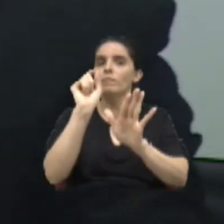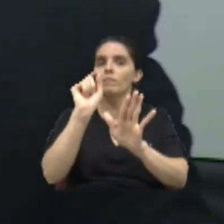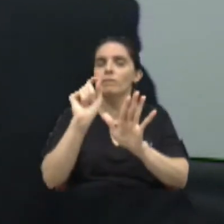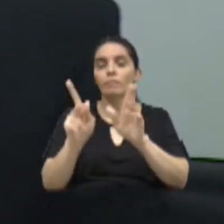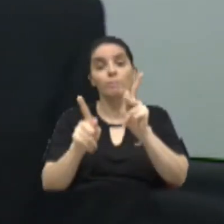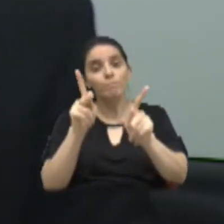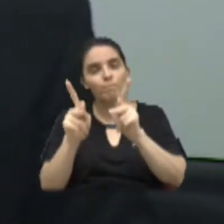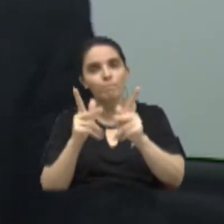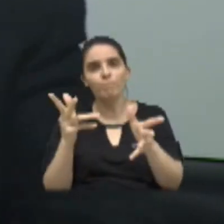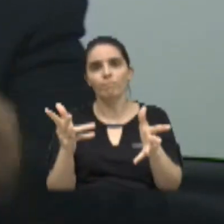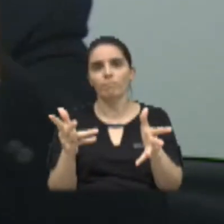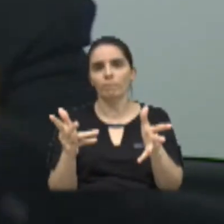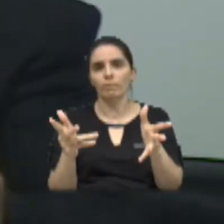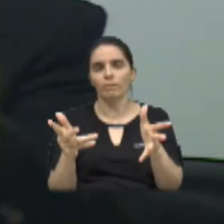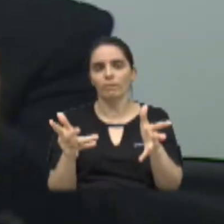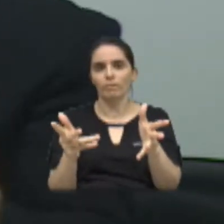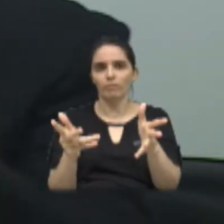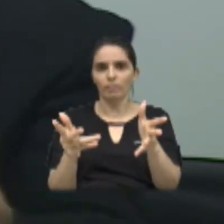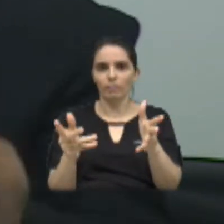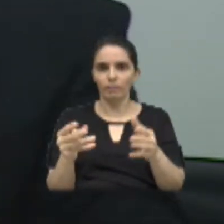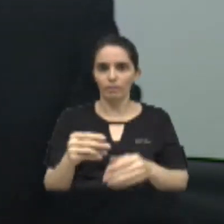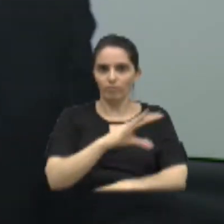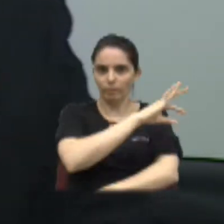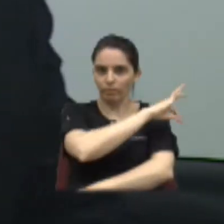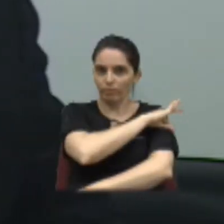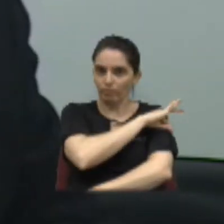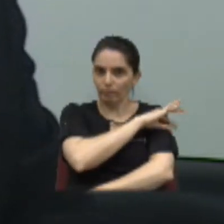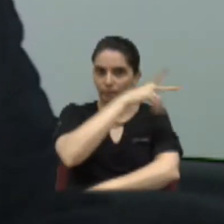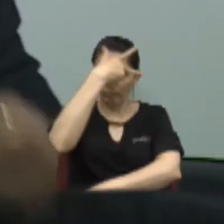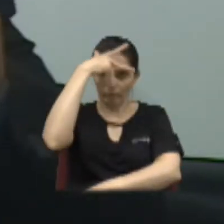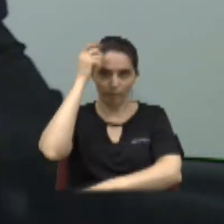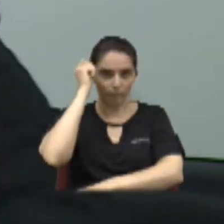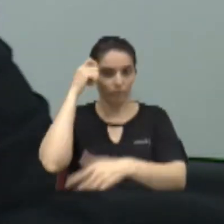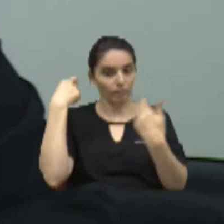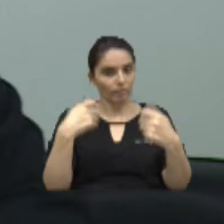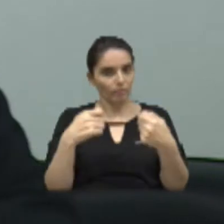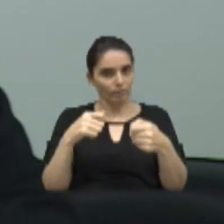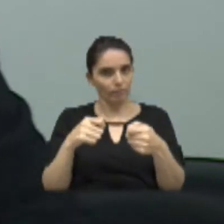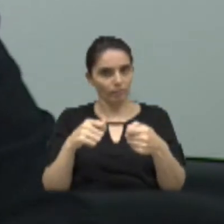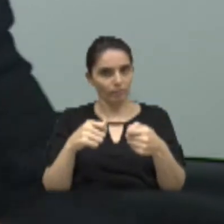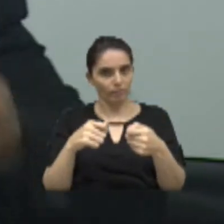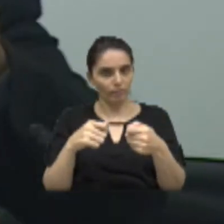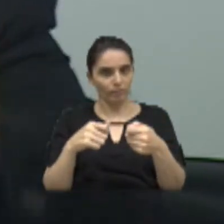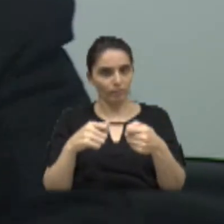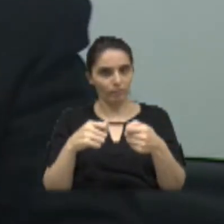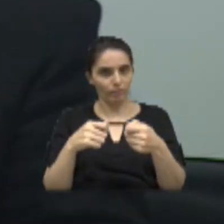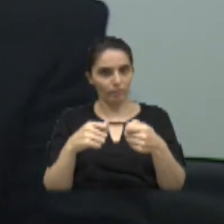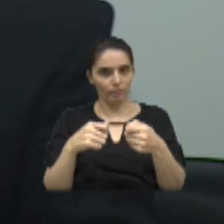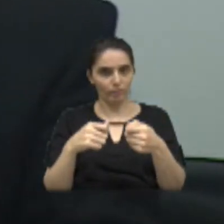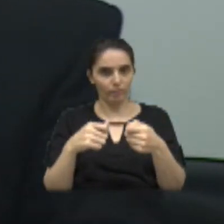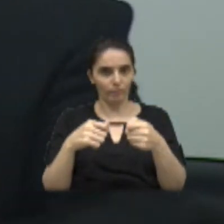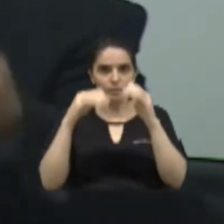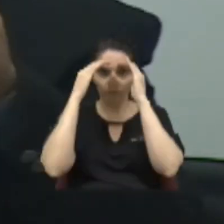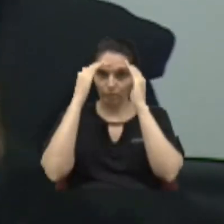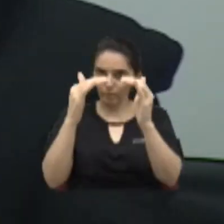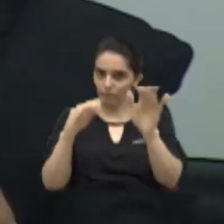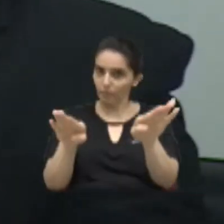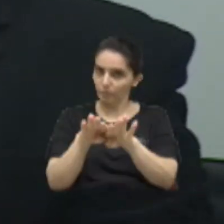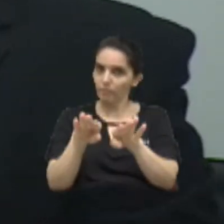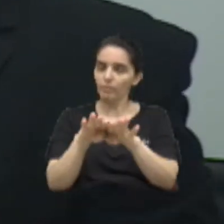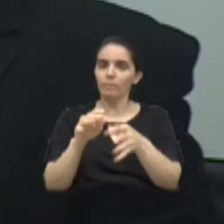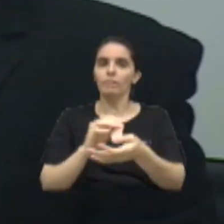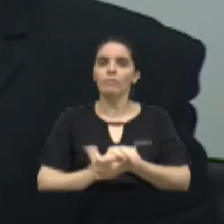carinho especial. E o Executivo tem que tratar eles com esse respeito. Se tiver alguma coisa